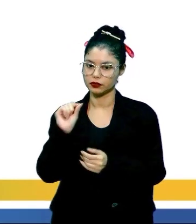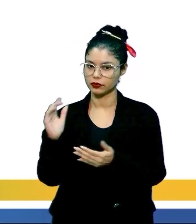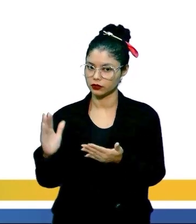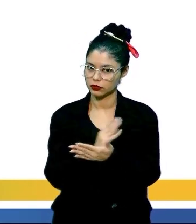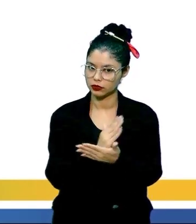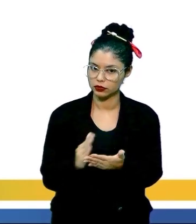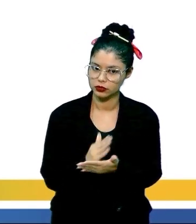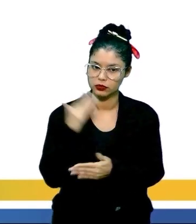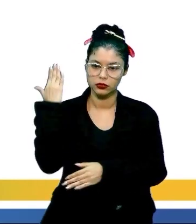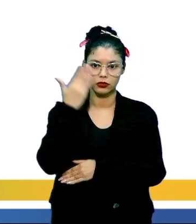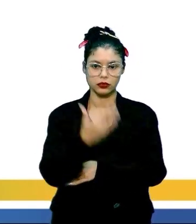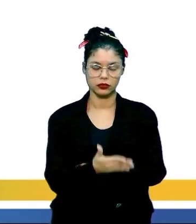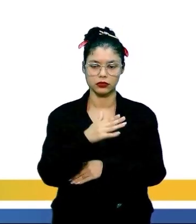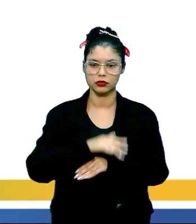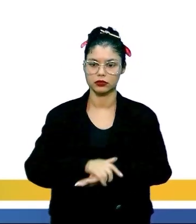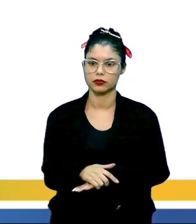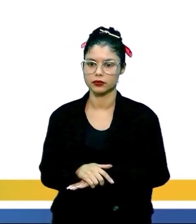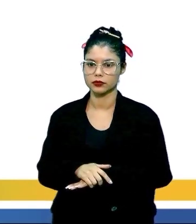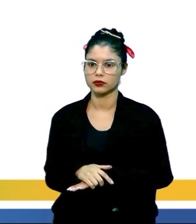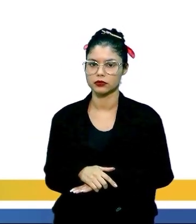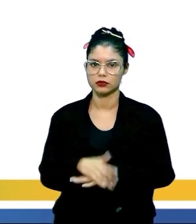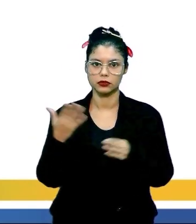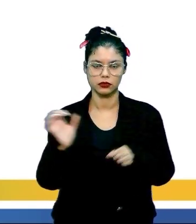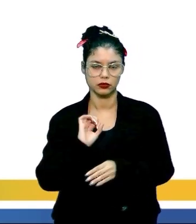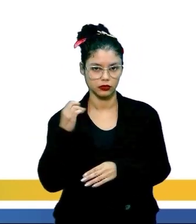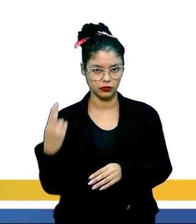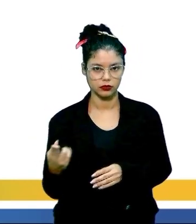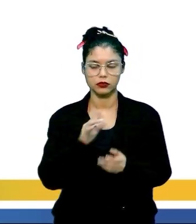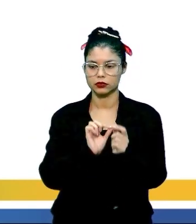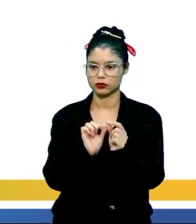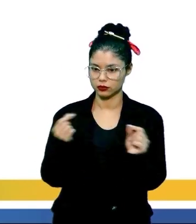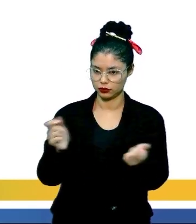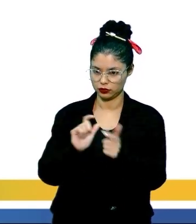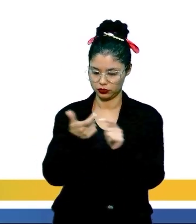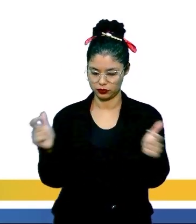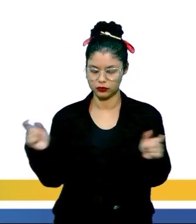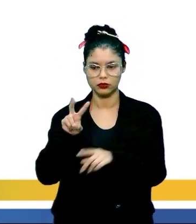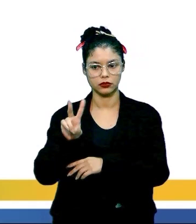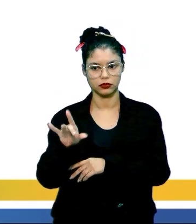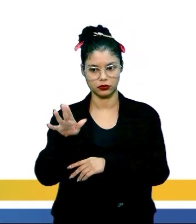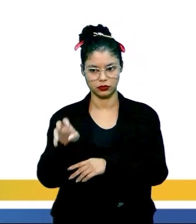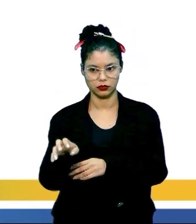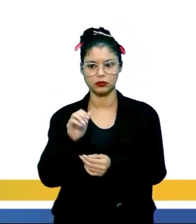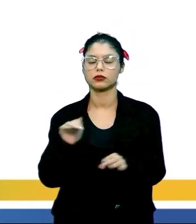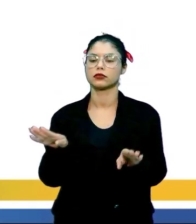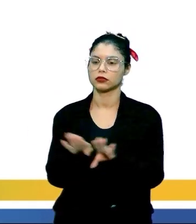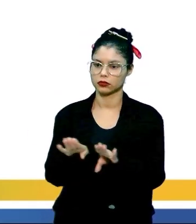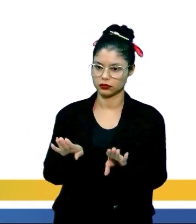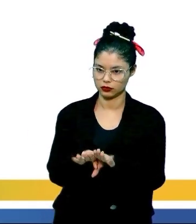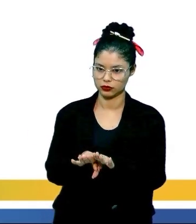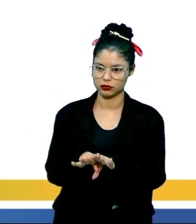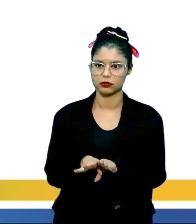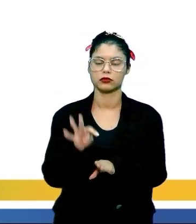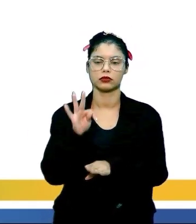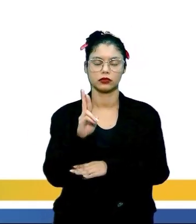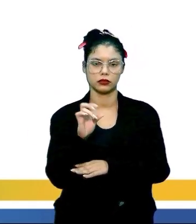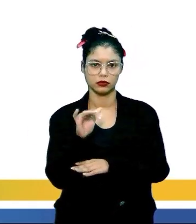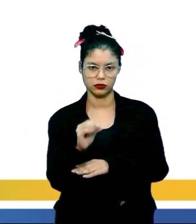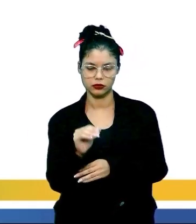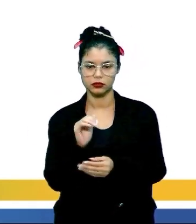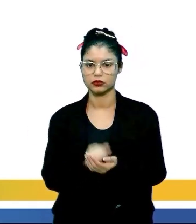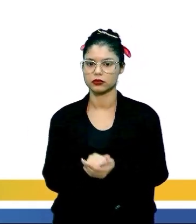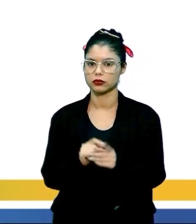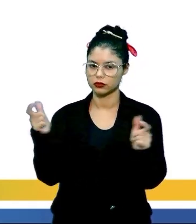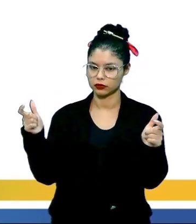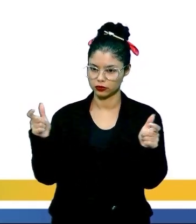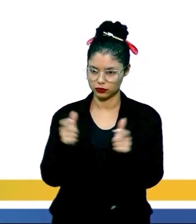algo diretamente proporcional. Ou seja, à medida em que eu aumento o volume, eu aumento a temperatura. À